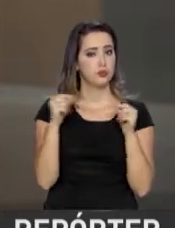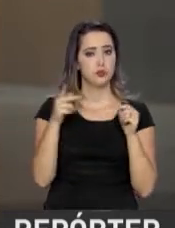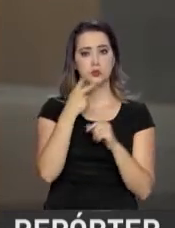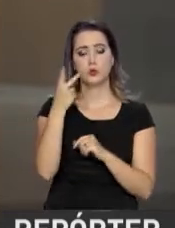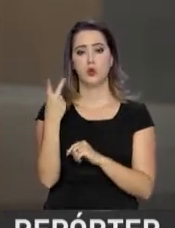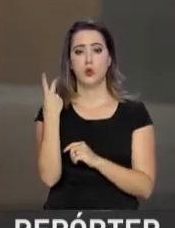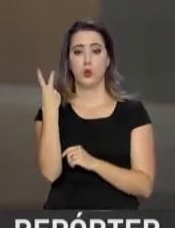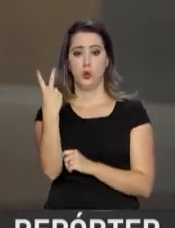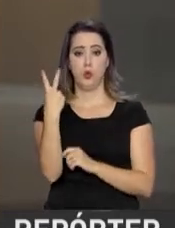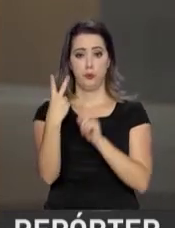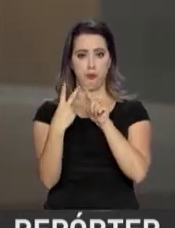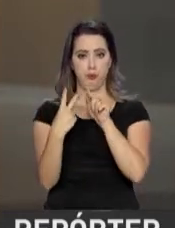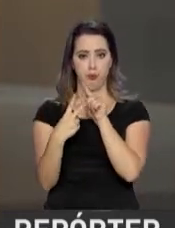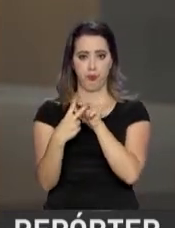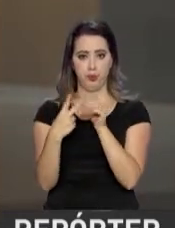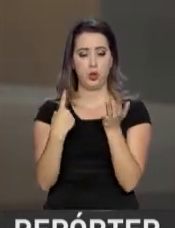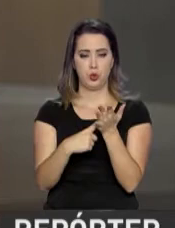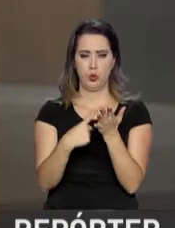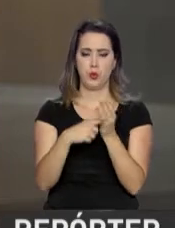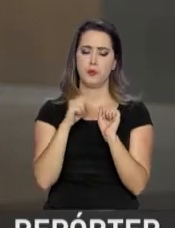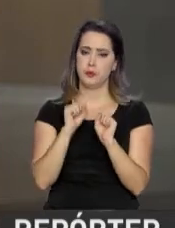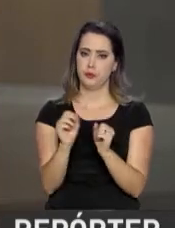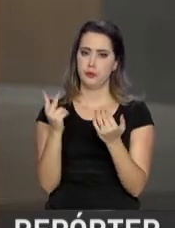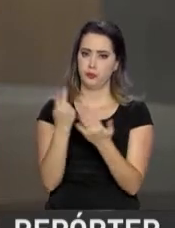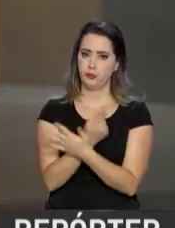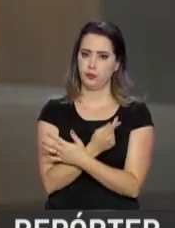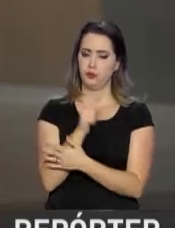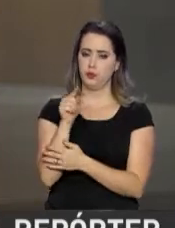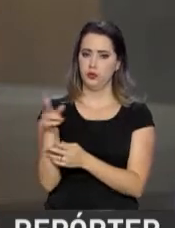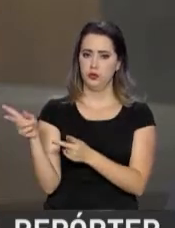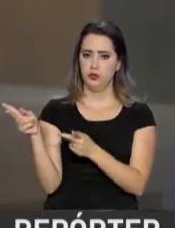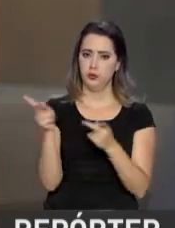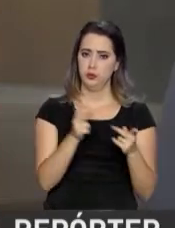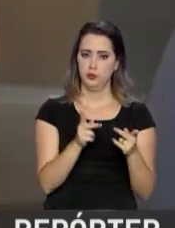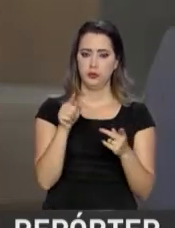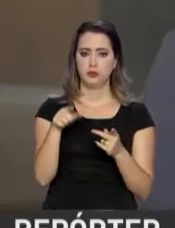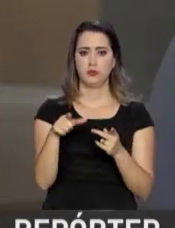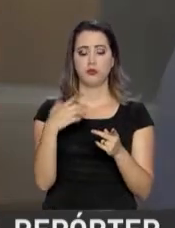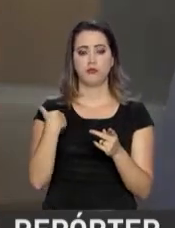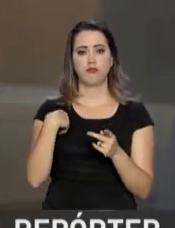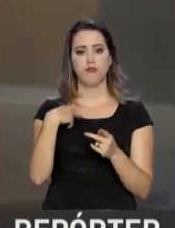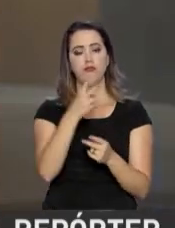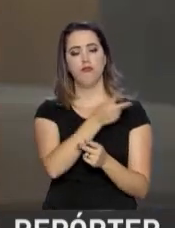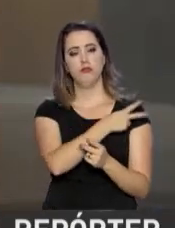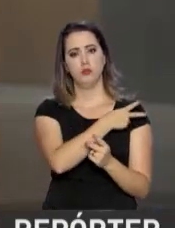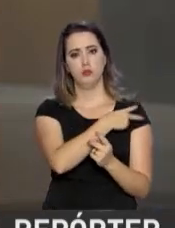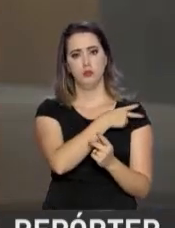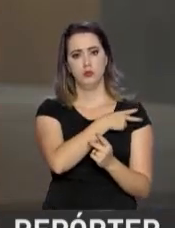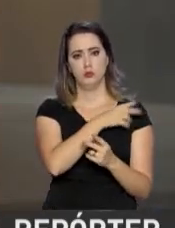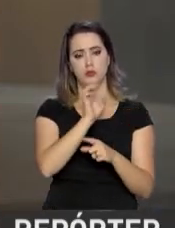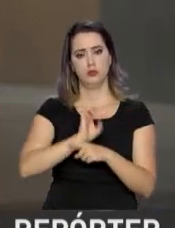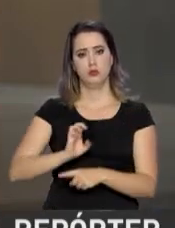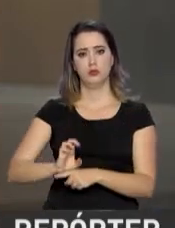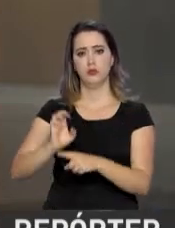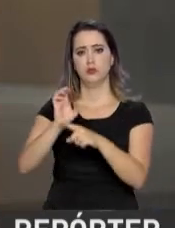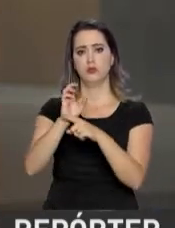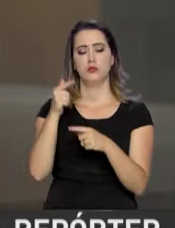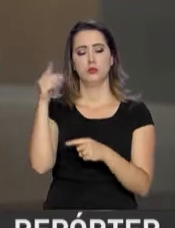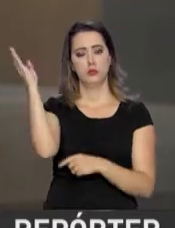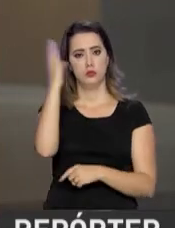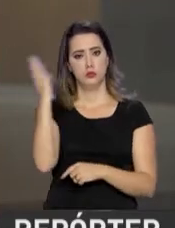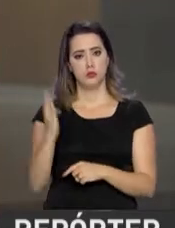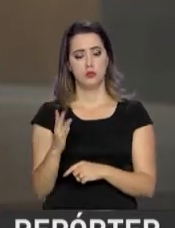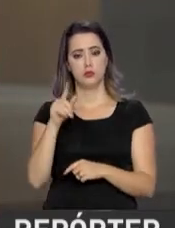menos dois acordos que podem ser firmadas com esta visita de chefe de estado do presidente sebastian pinera ao